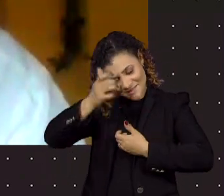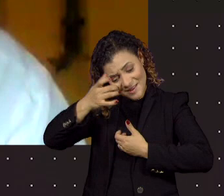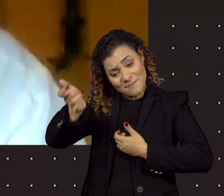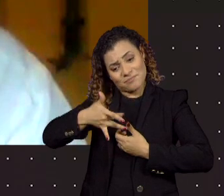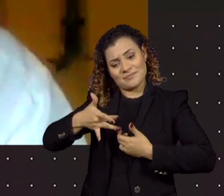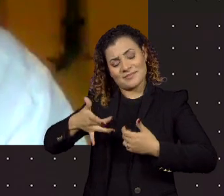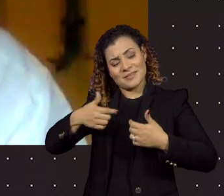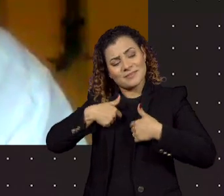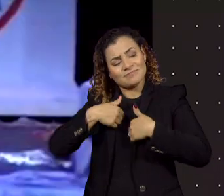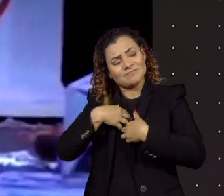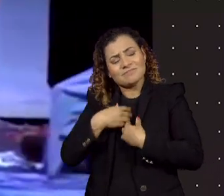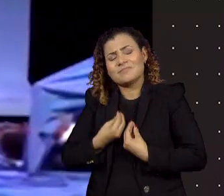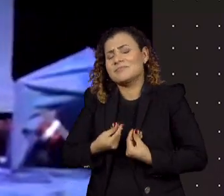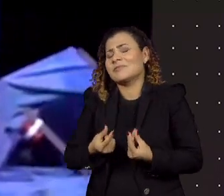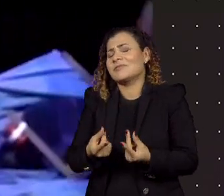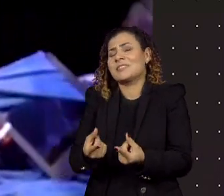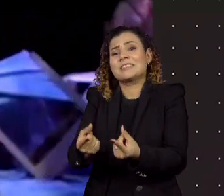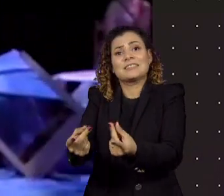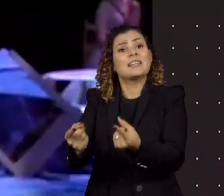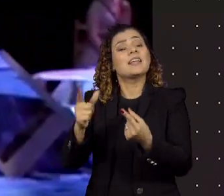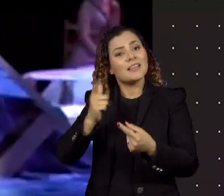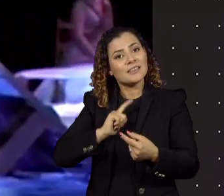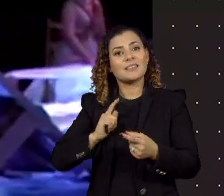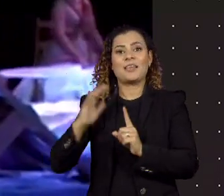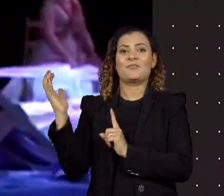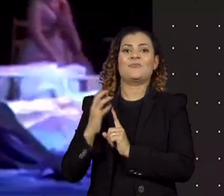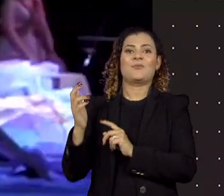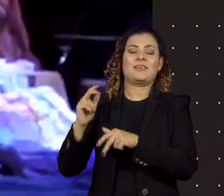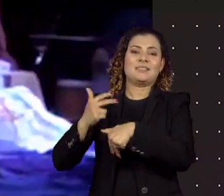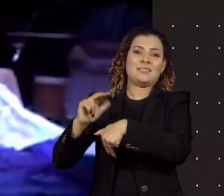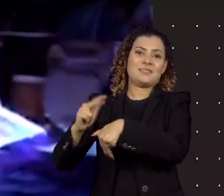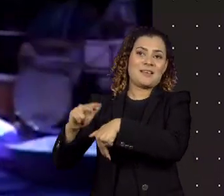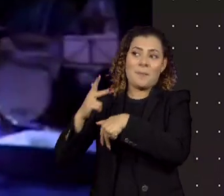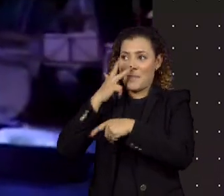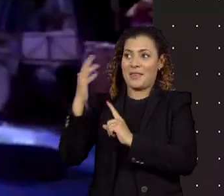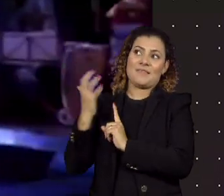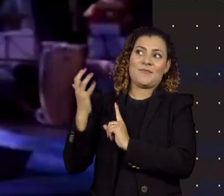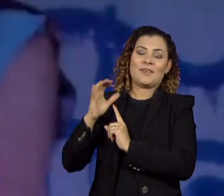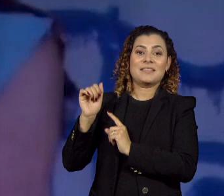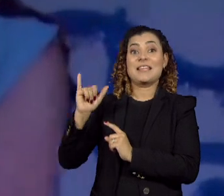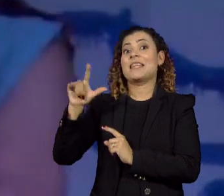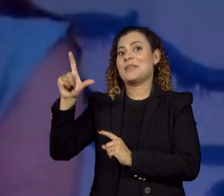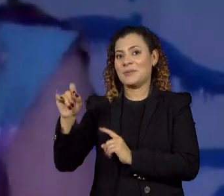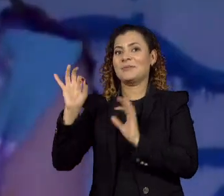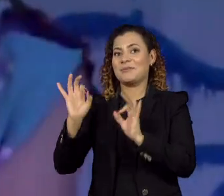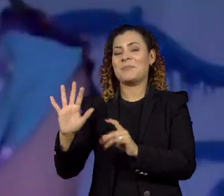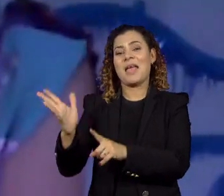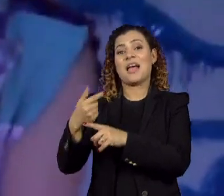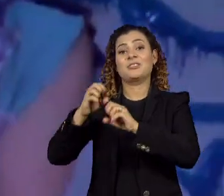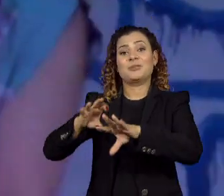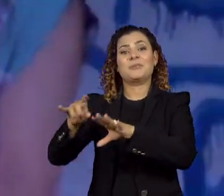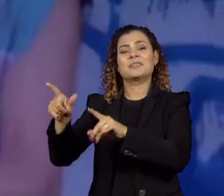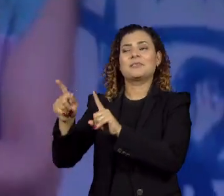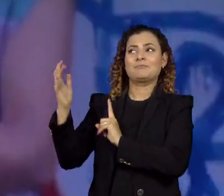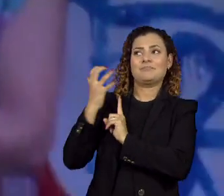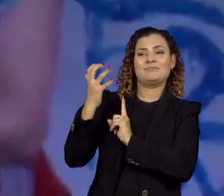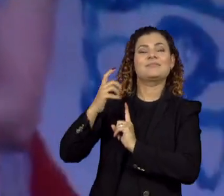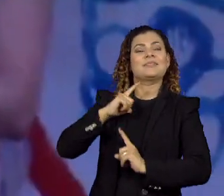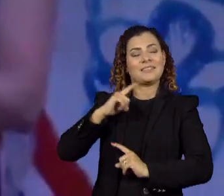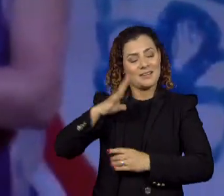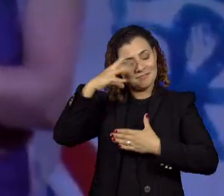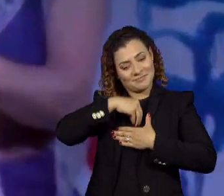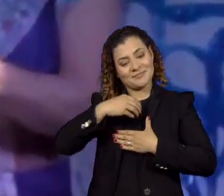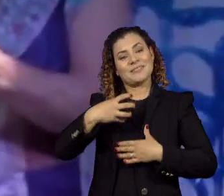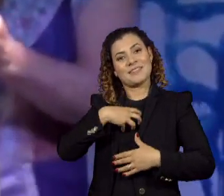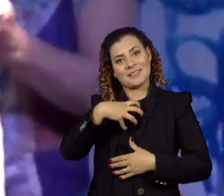vida toda. E tem um legado do Ilo no teatro e tem um legado do Ilo na arte-educação, nos estudos da arte-educação,